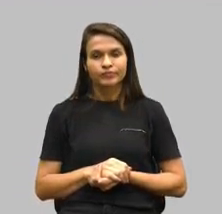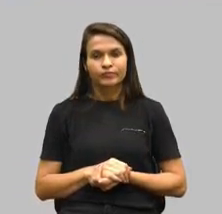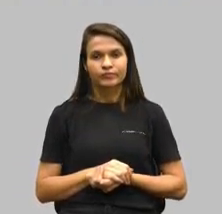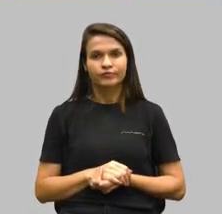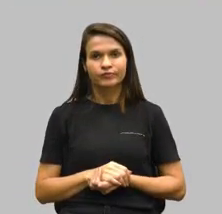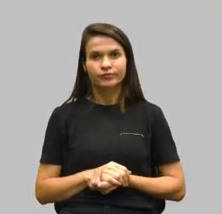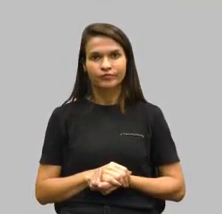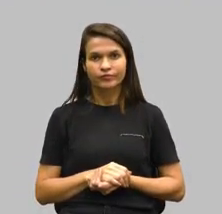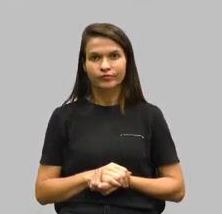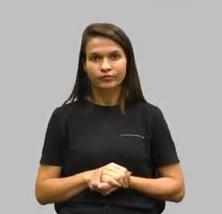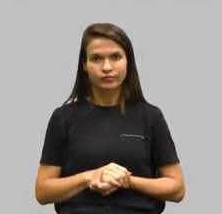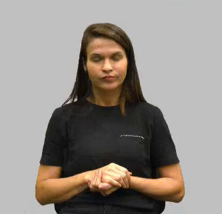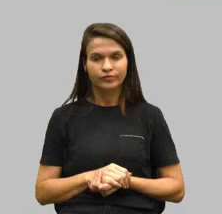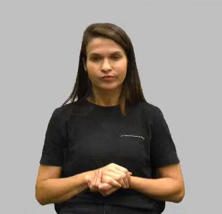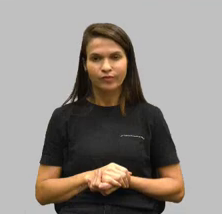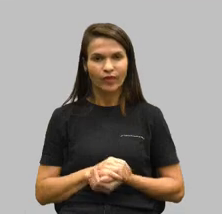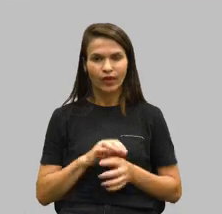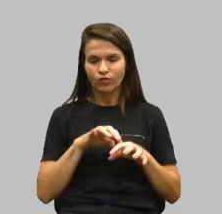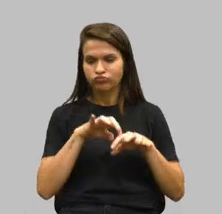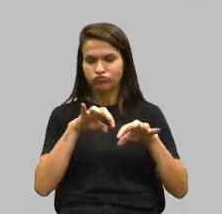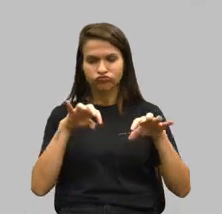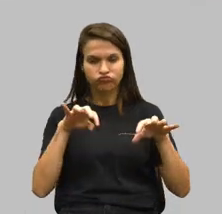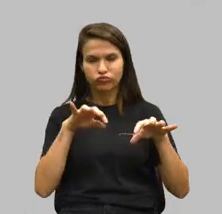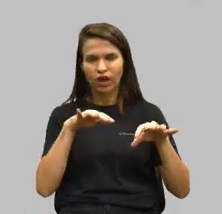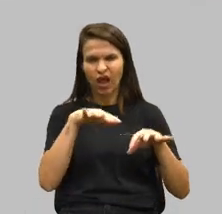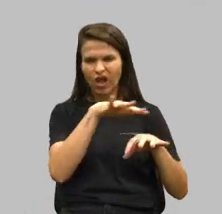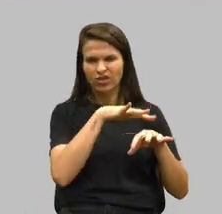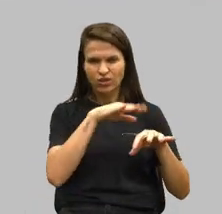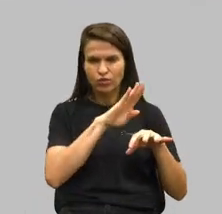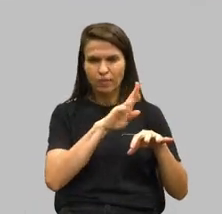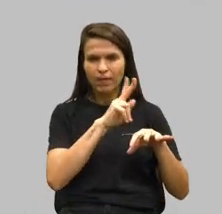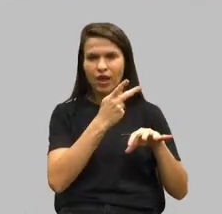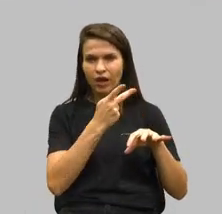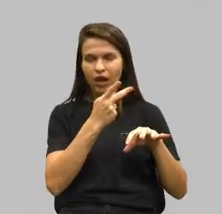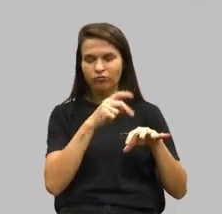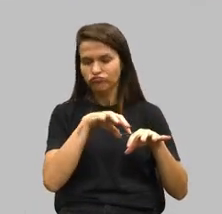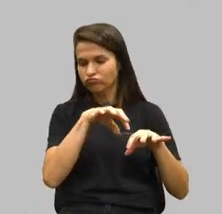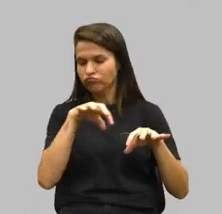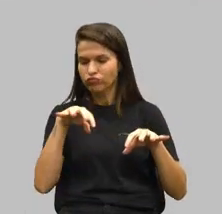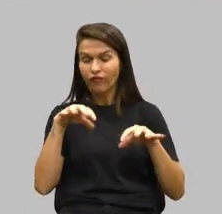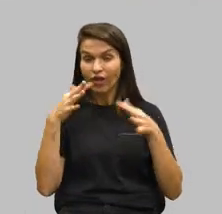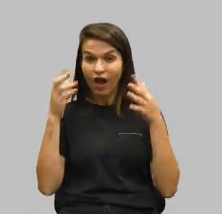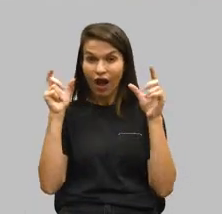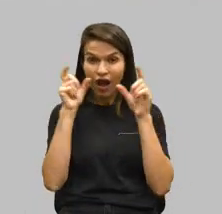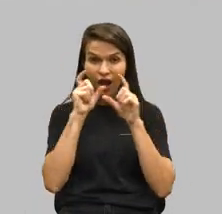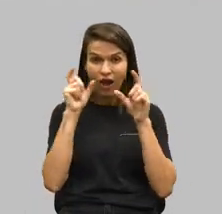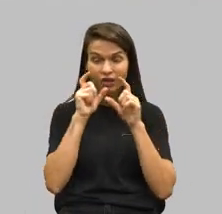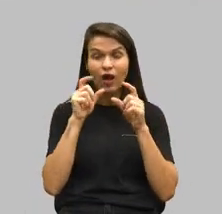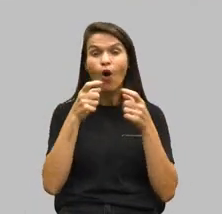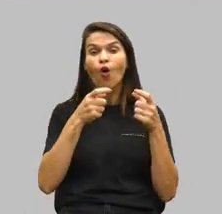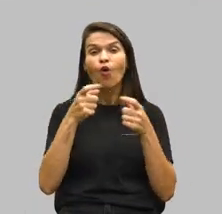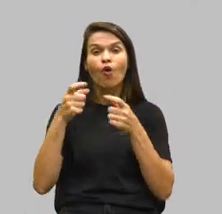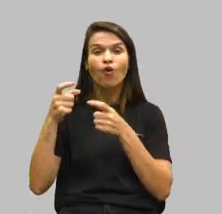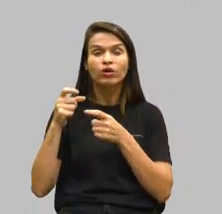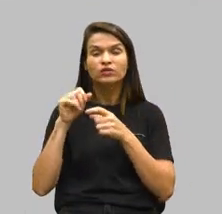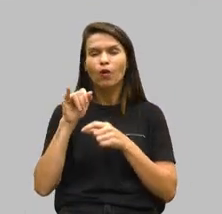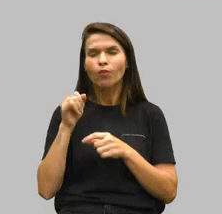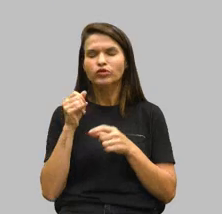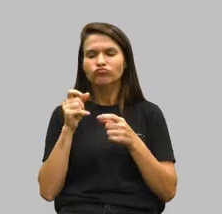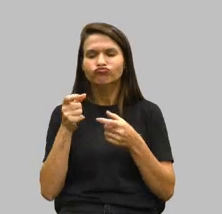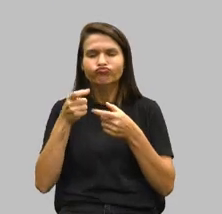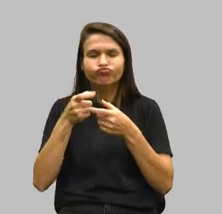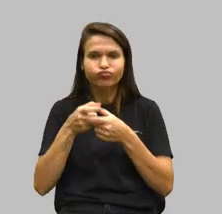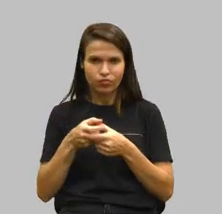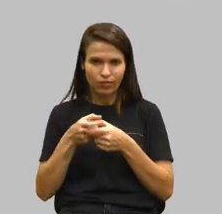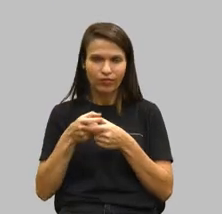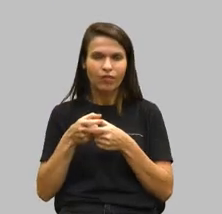não só para descentralizar sair da região metropolitana mas ficar atenta aonde as oportunidades são menores E aí no